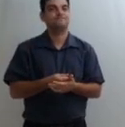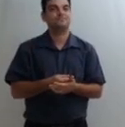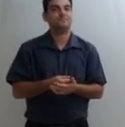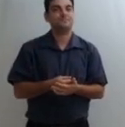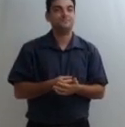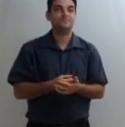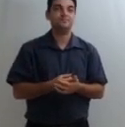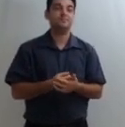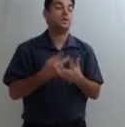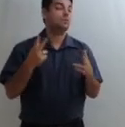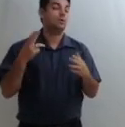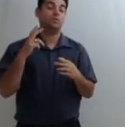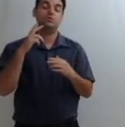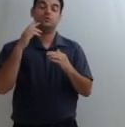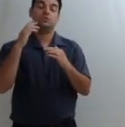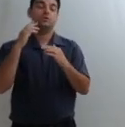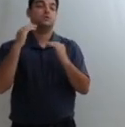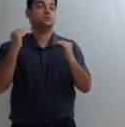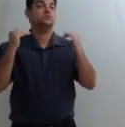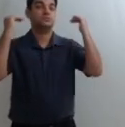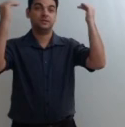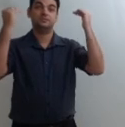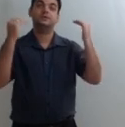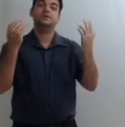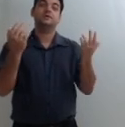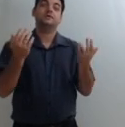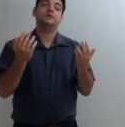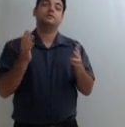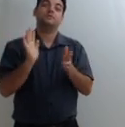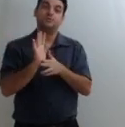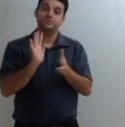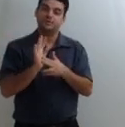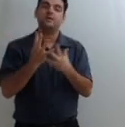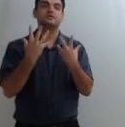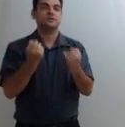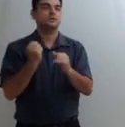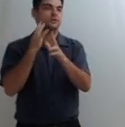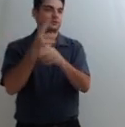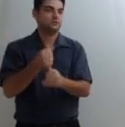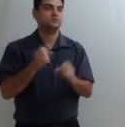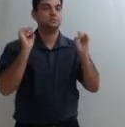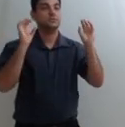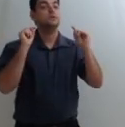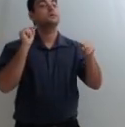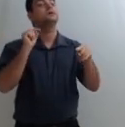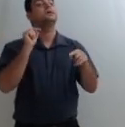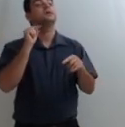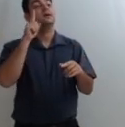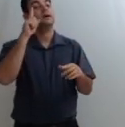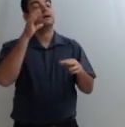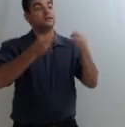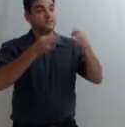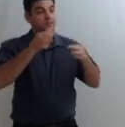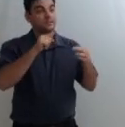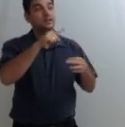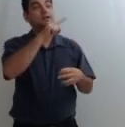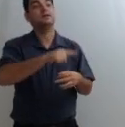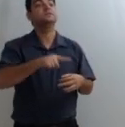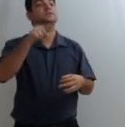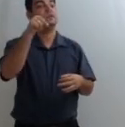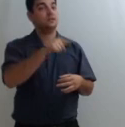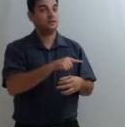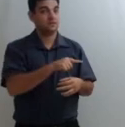sobre colaboração premiada. Eu estou propondo que se dê provimento ao recurso especial para anular o interrogatório dos recorrentes,